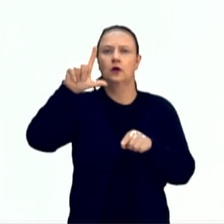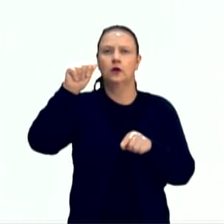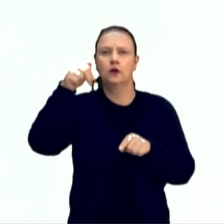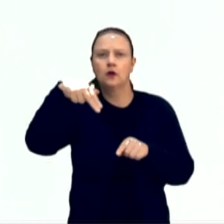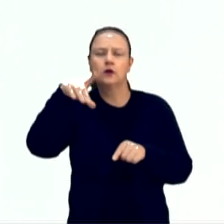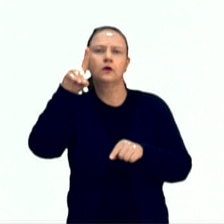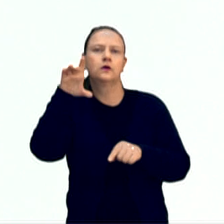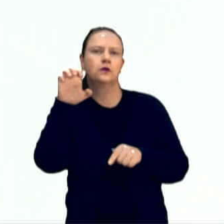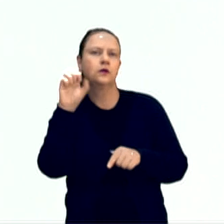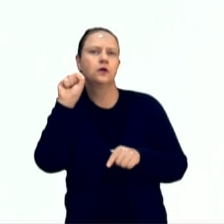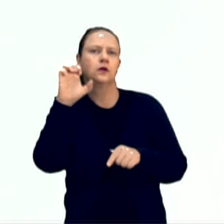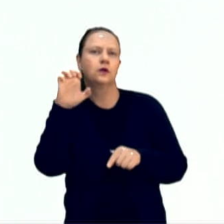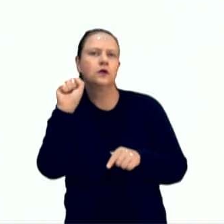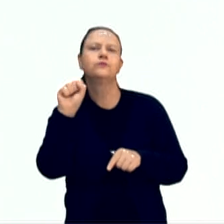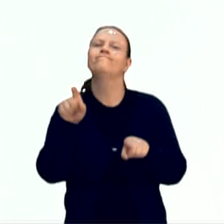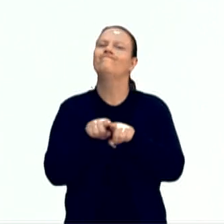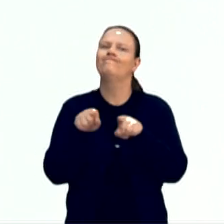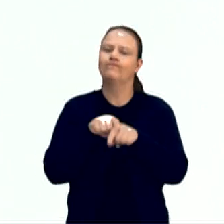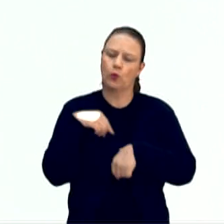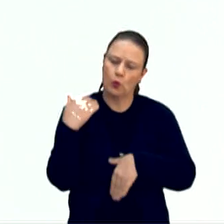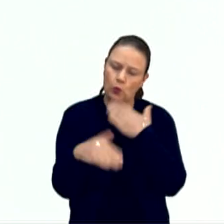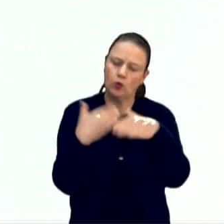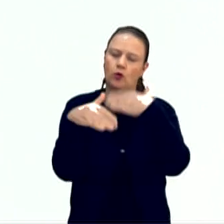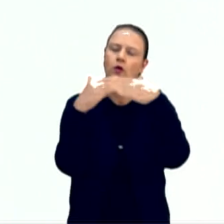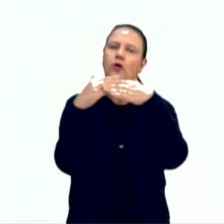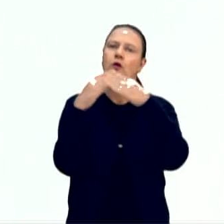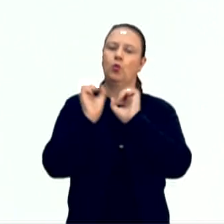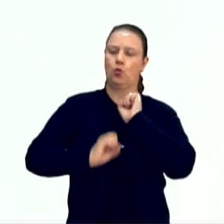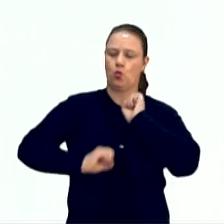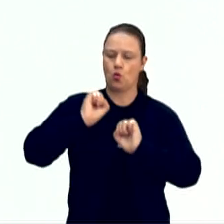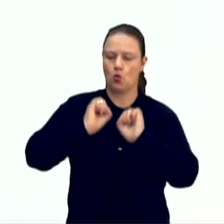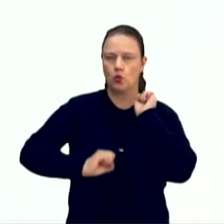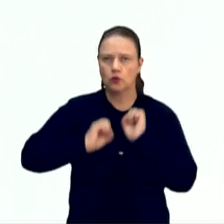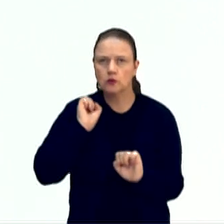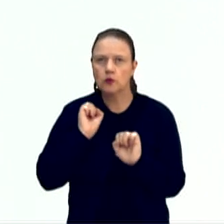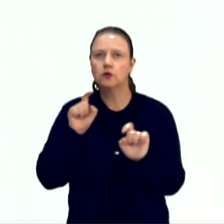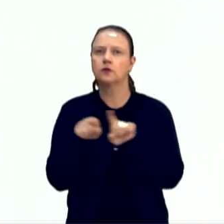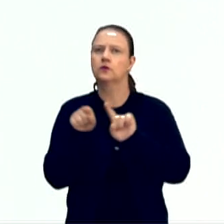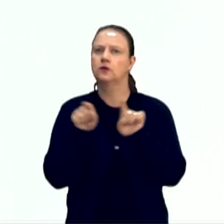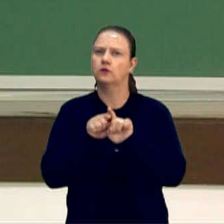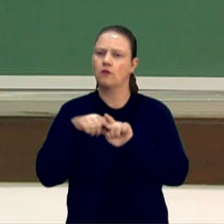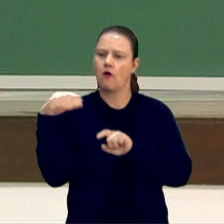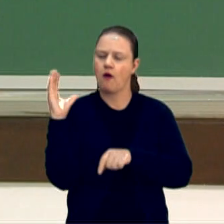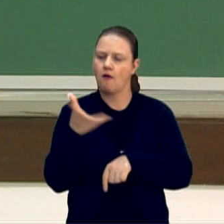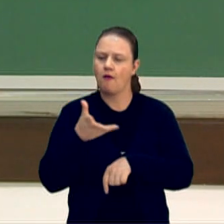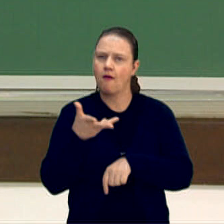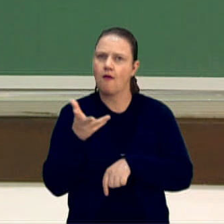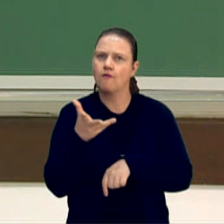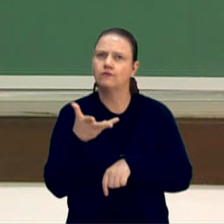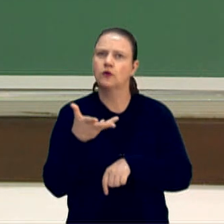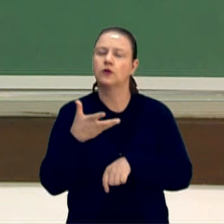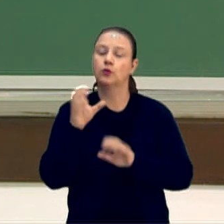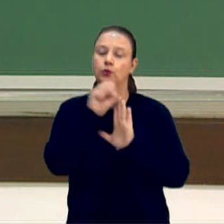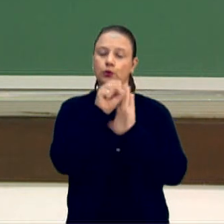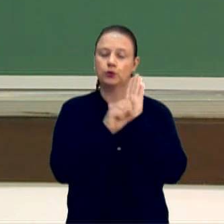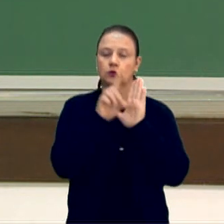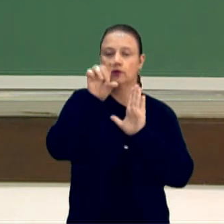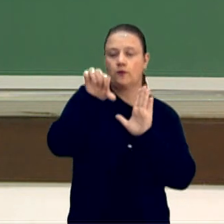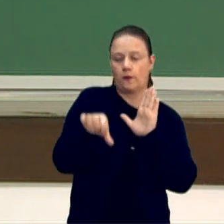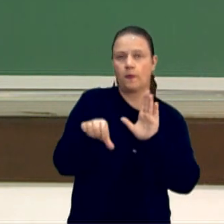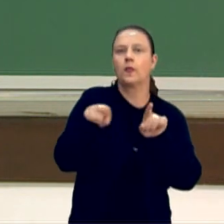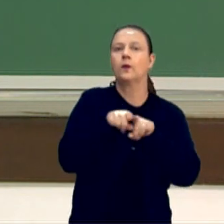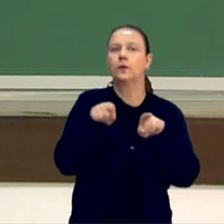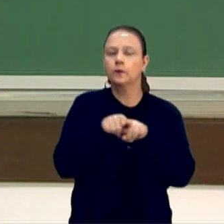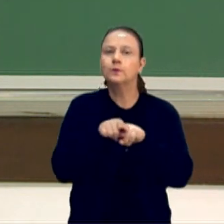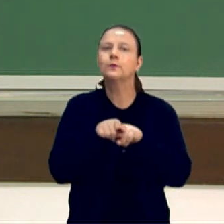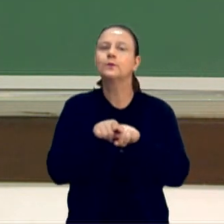região, ok? O processo de industrialização, que começa a ser um pouquinho mais acelerado ali no século XIX,